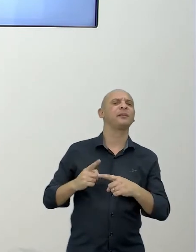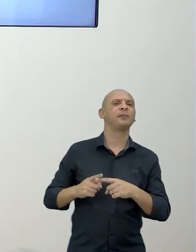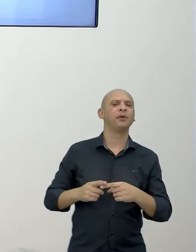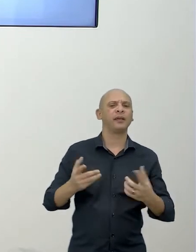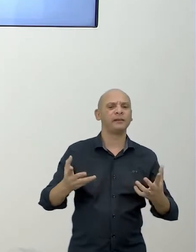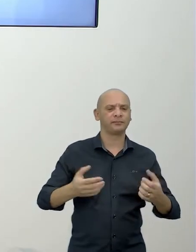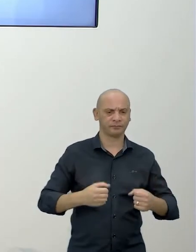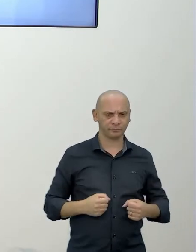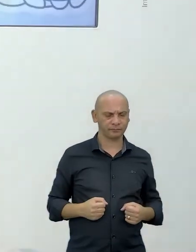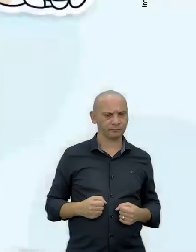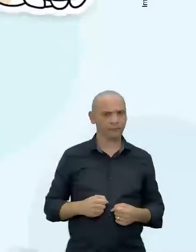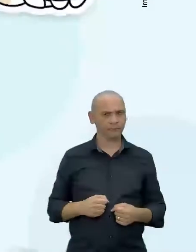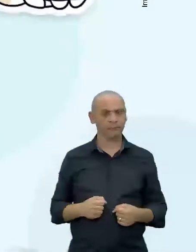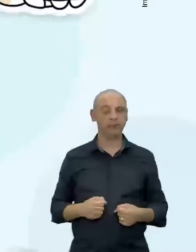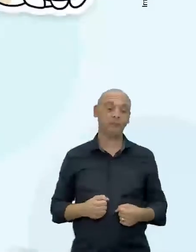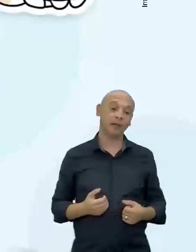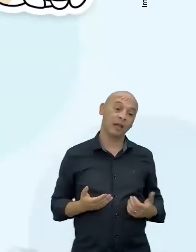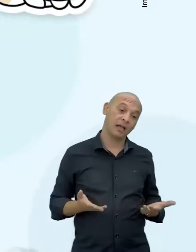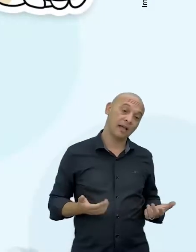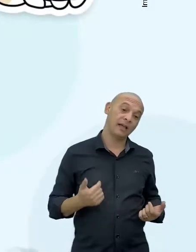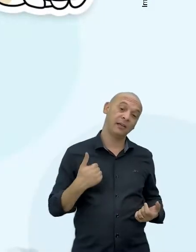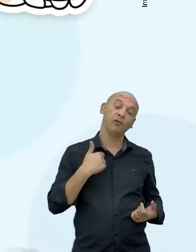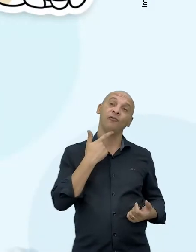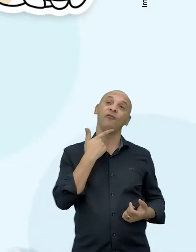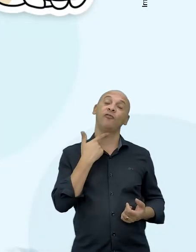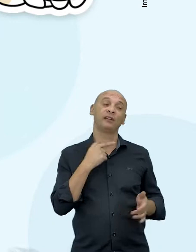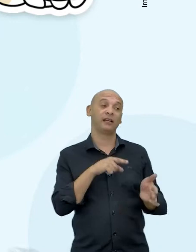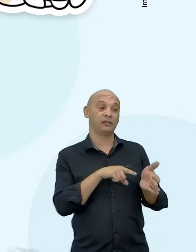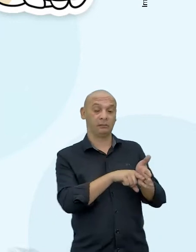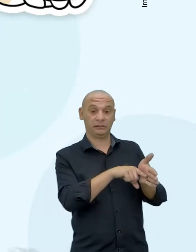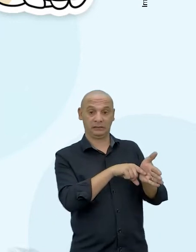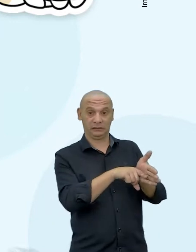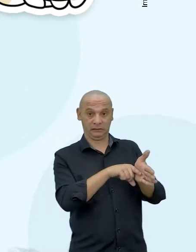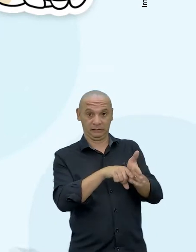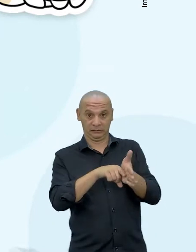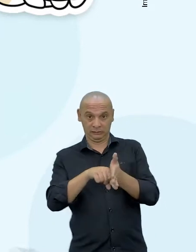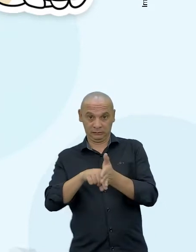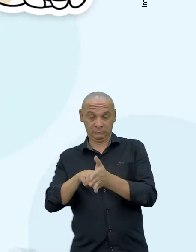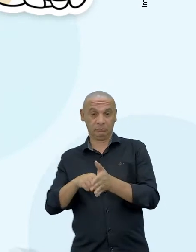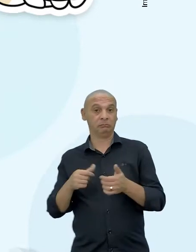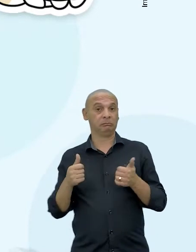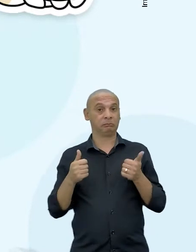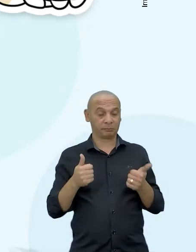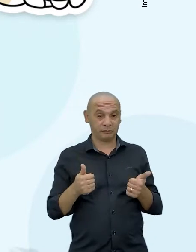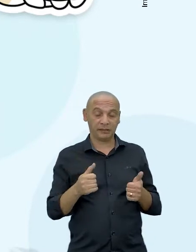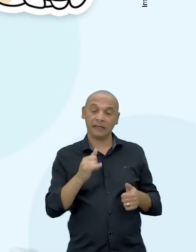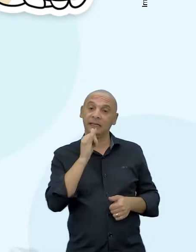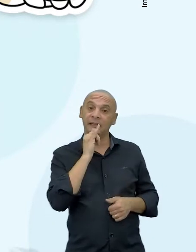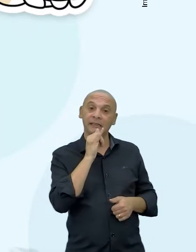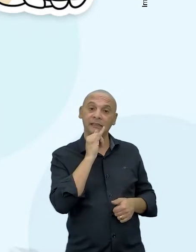pode, quando as pessoas também estão disponíveis para você. Por que que você vai fazer isso? Porque, assim, eu